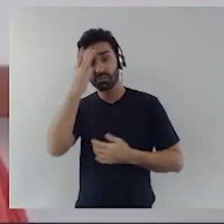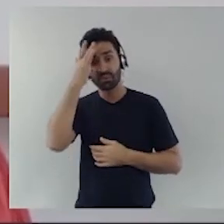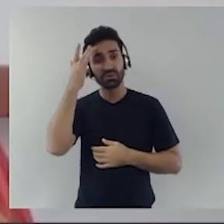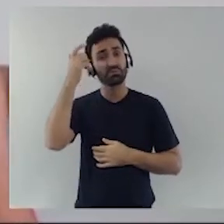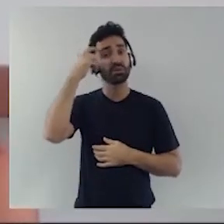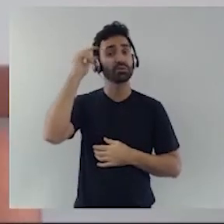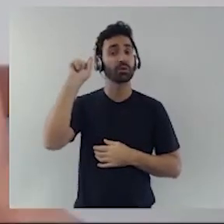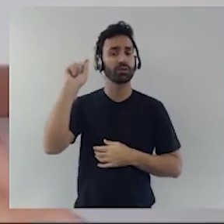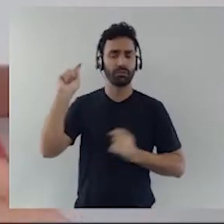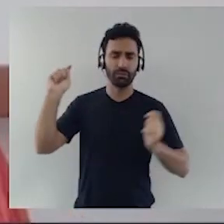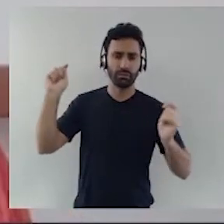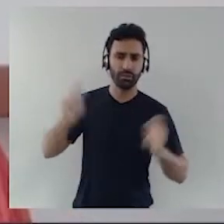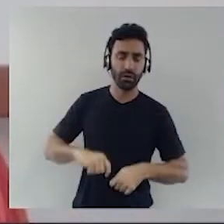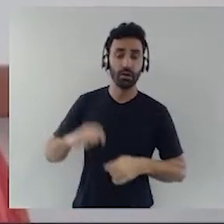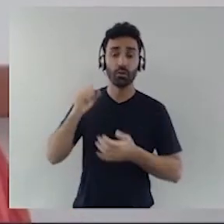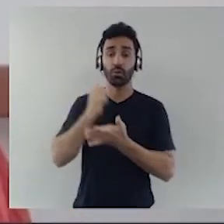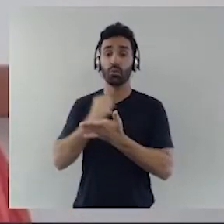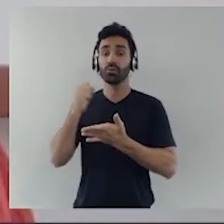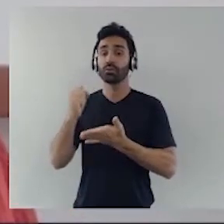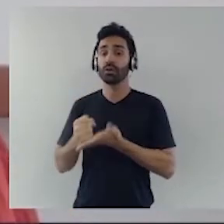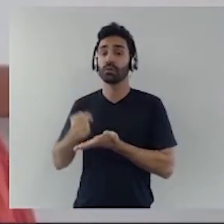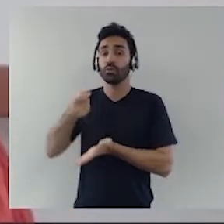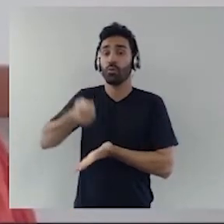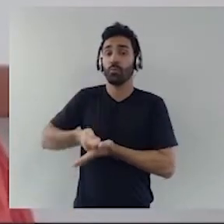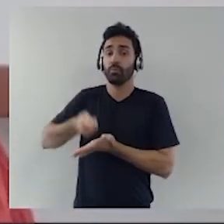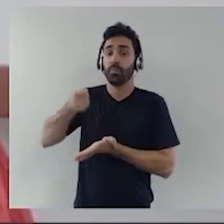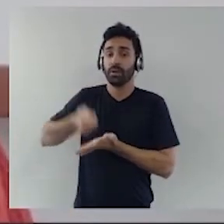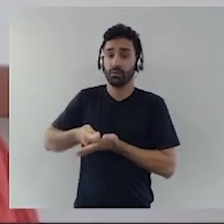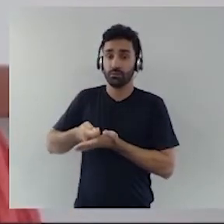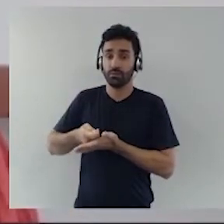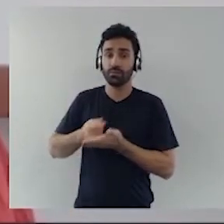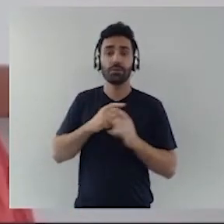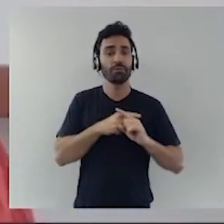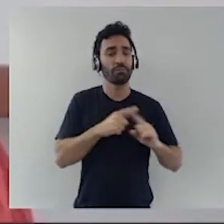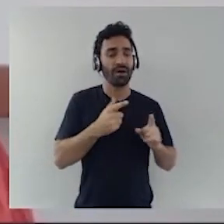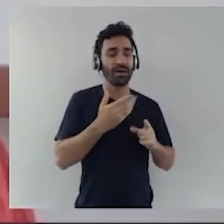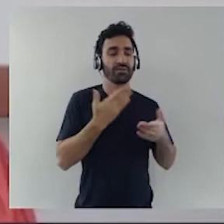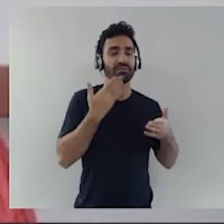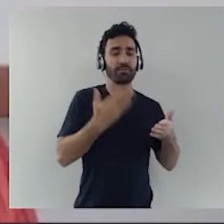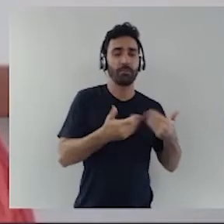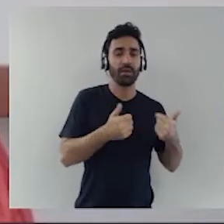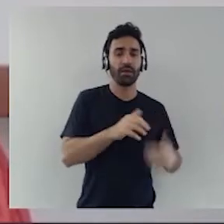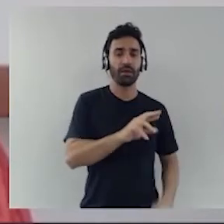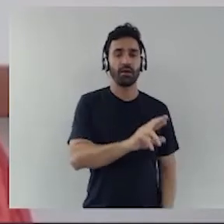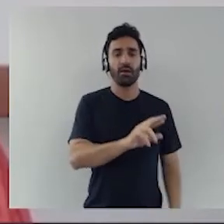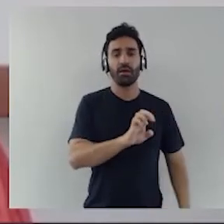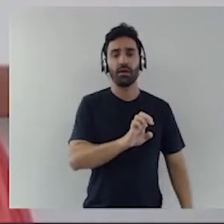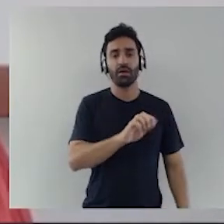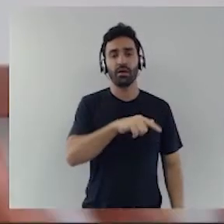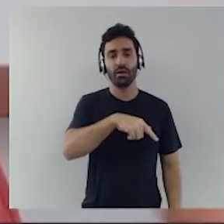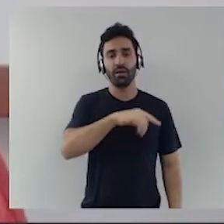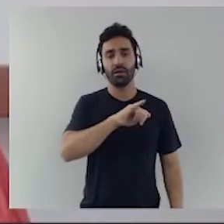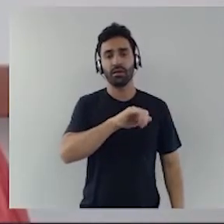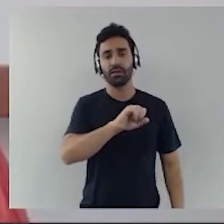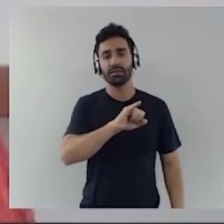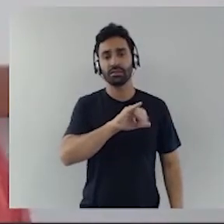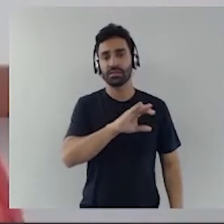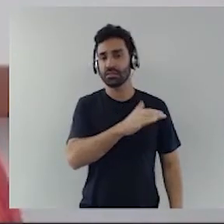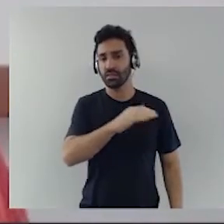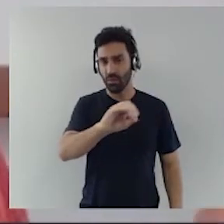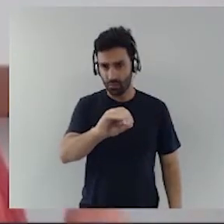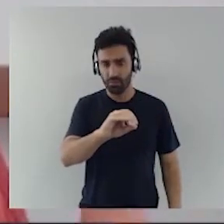possibilidade de um contrato com o soro a requisição não é contrato a requisição é